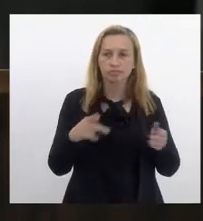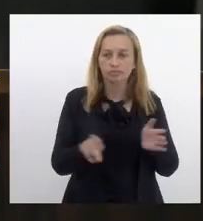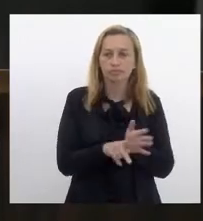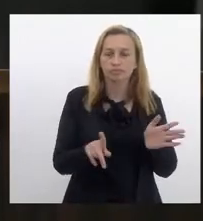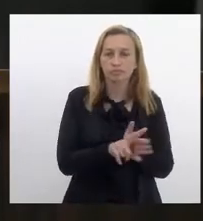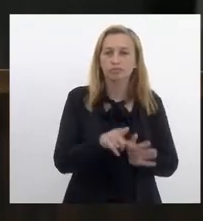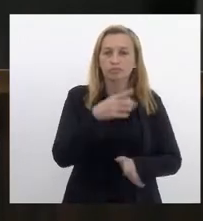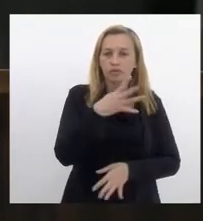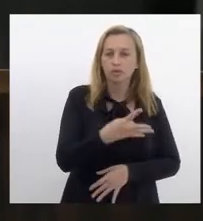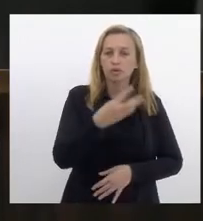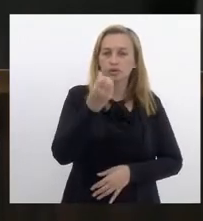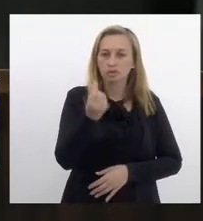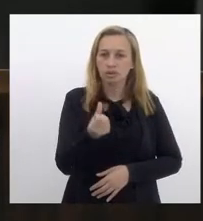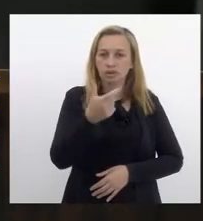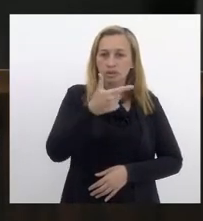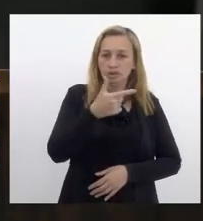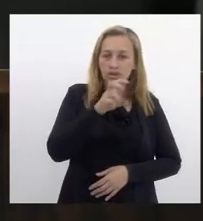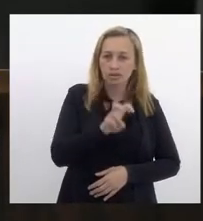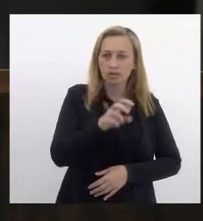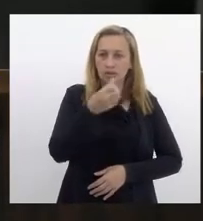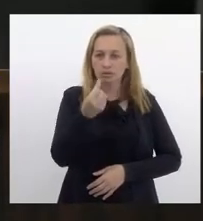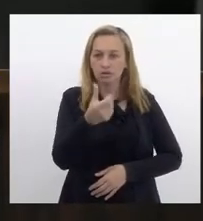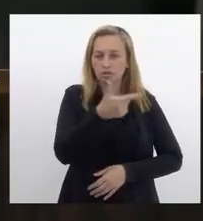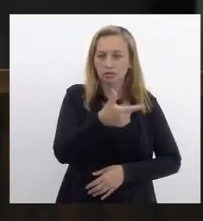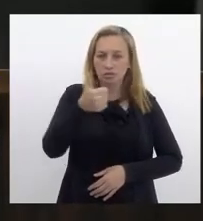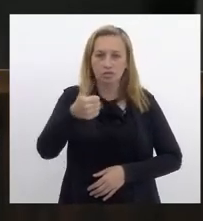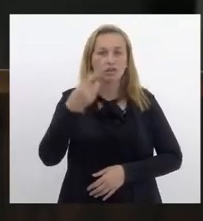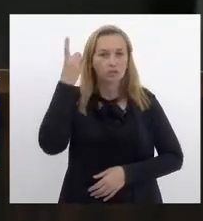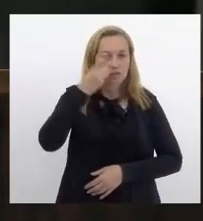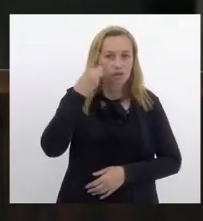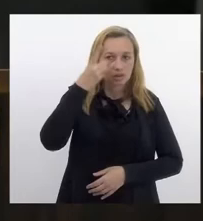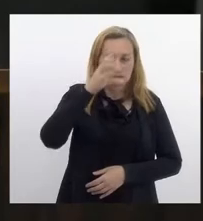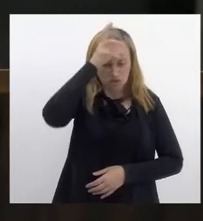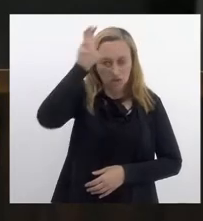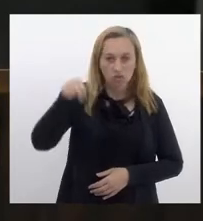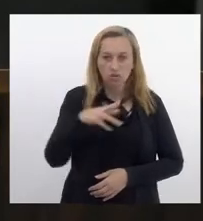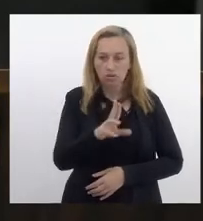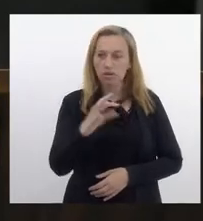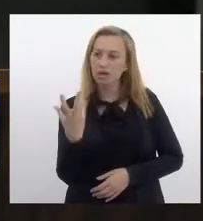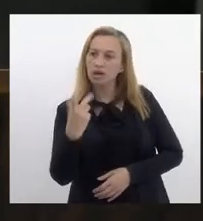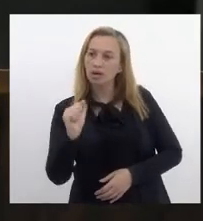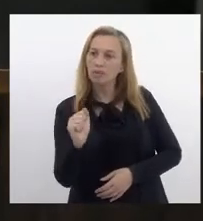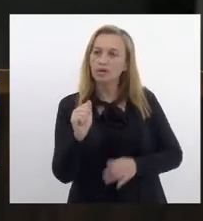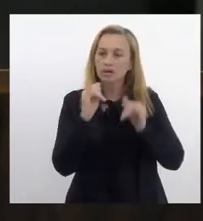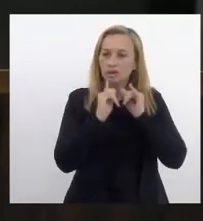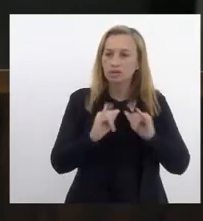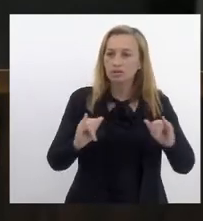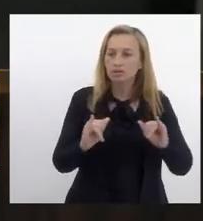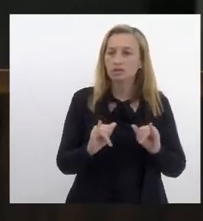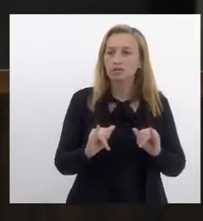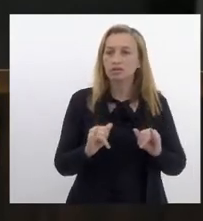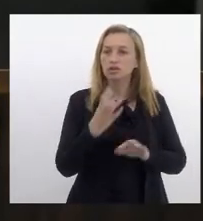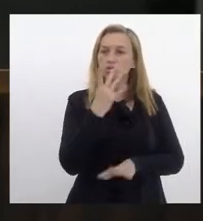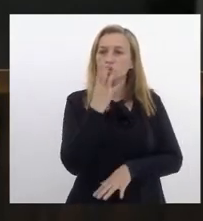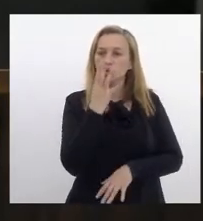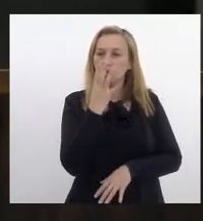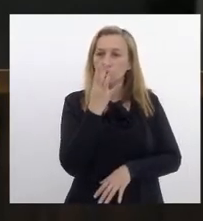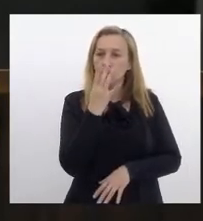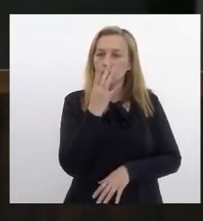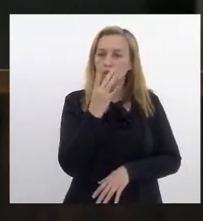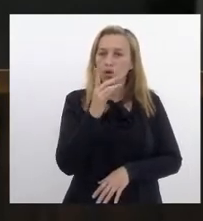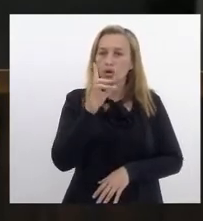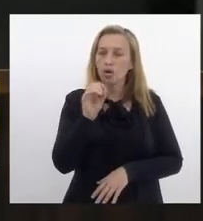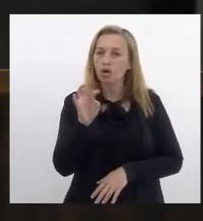Lei 4656/2021, de autoria da deputada Tia Ju, que cria a campanha de esclarecimento e divulgação das cores da